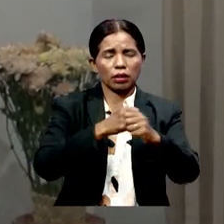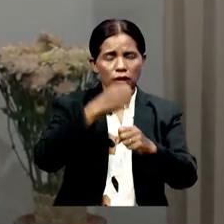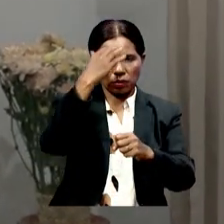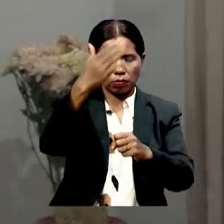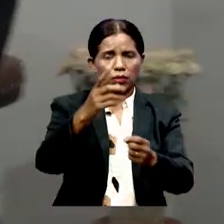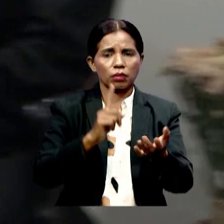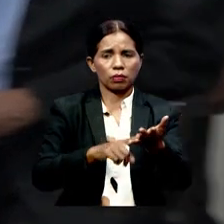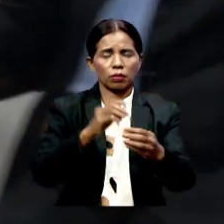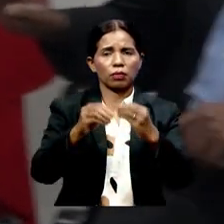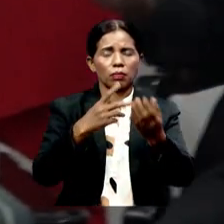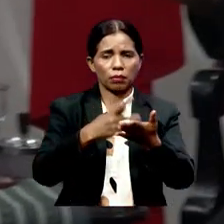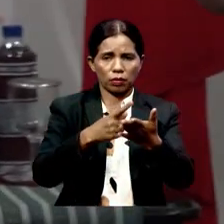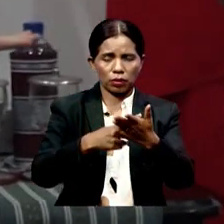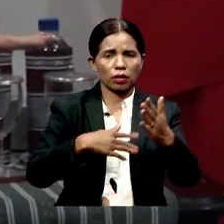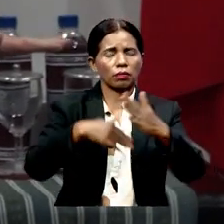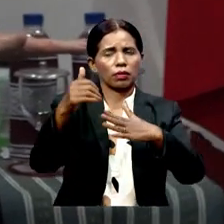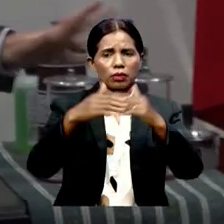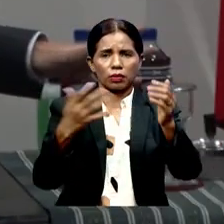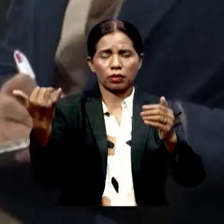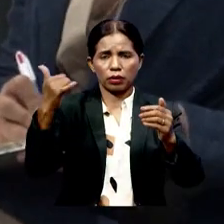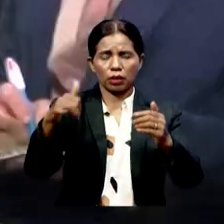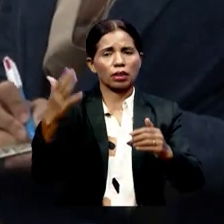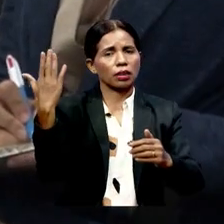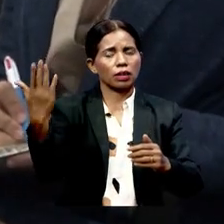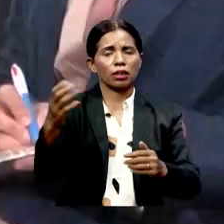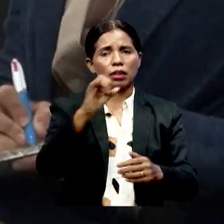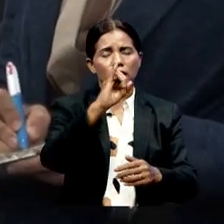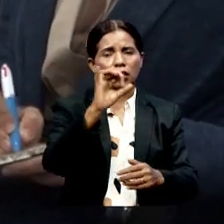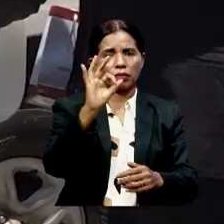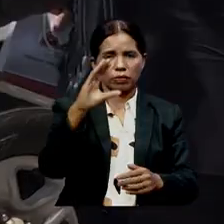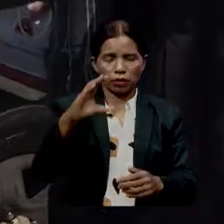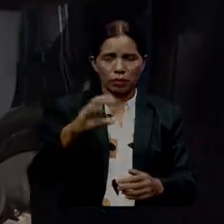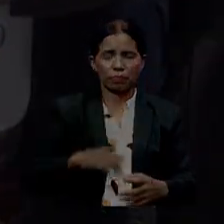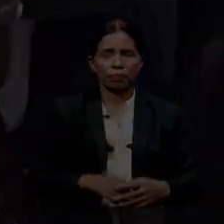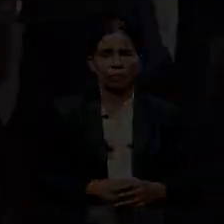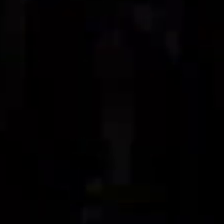ba projeto infrastruktura sira iha IFC. Mateus Romario, Benguines Menes, ZMN.